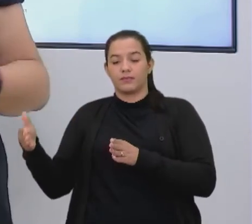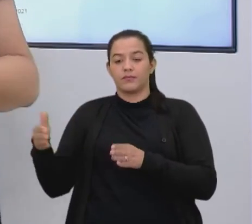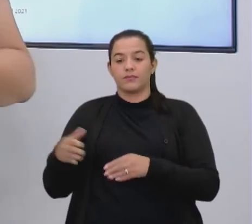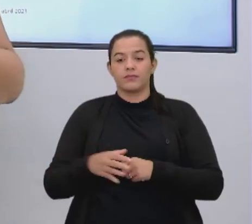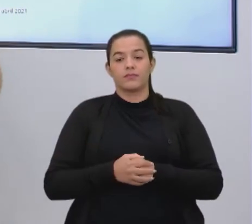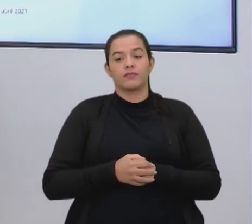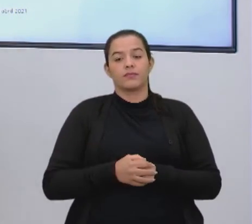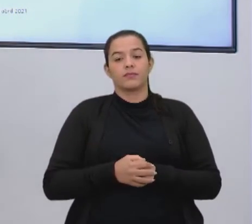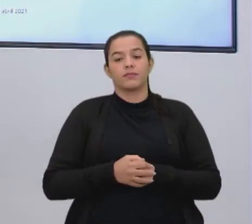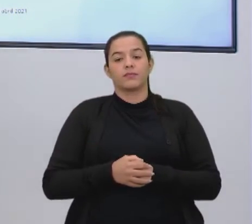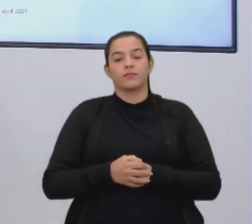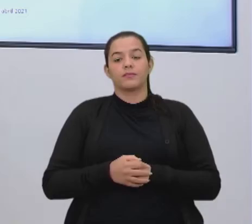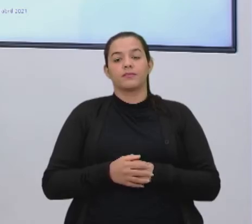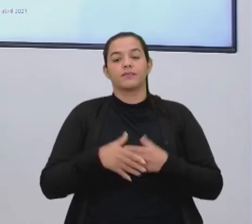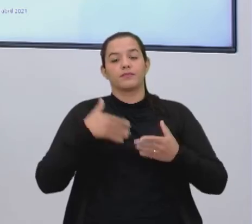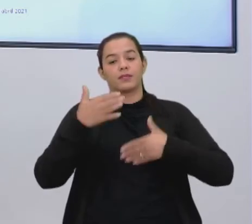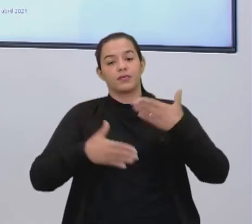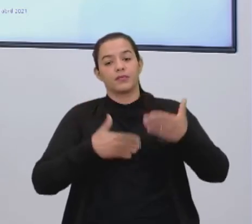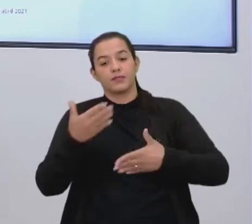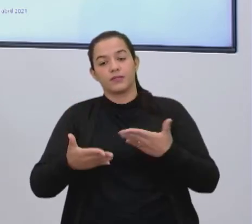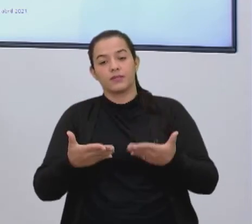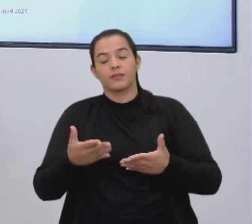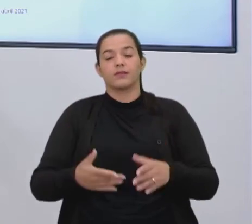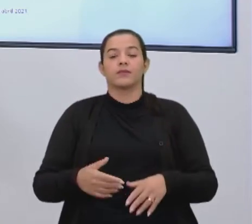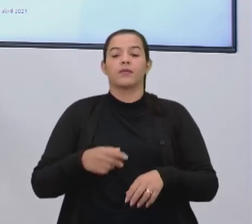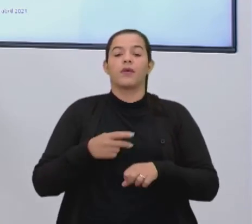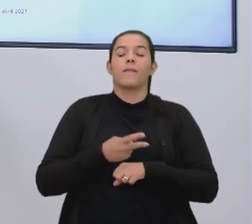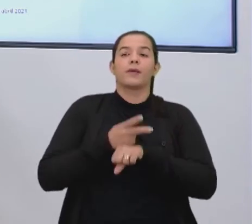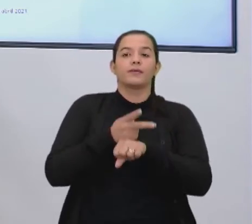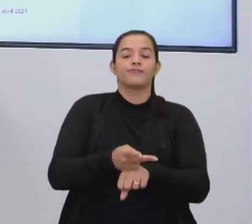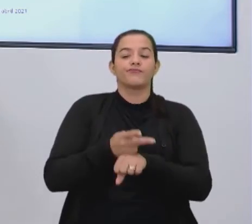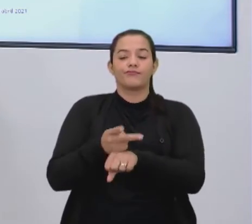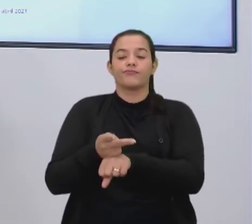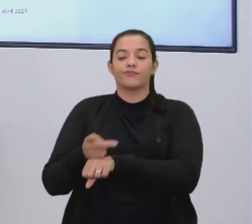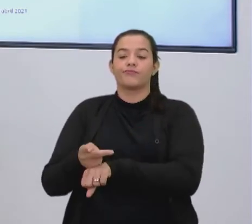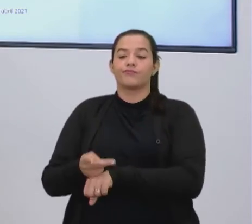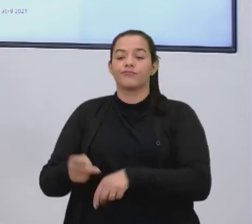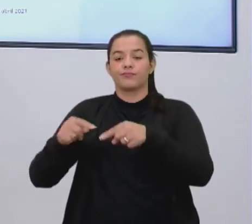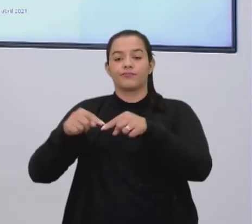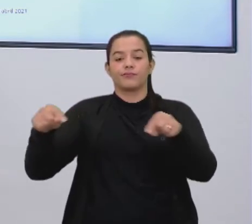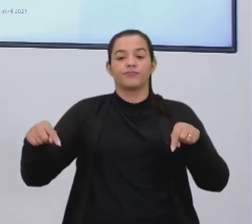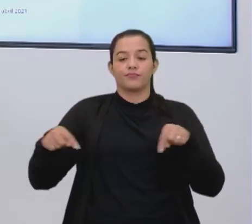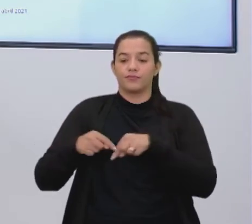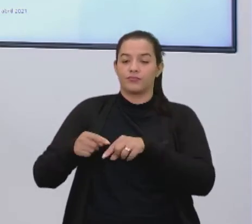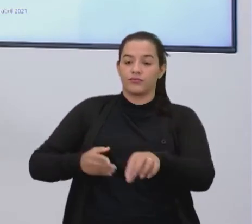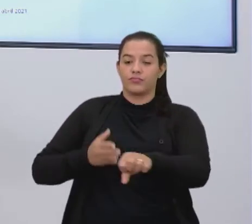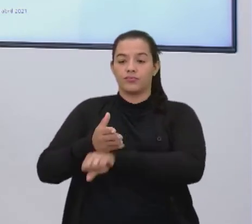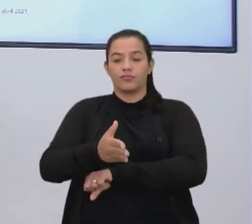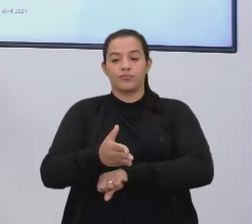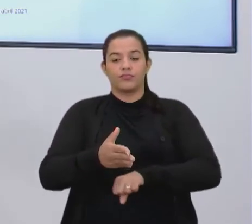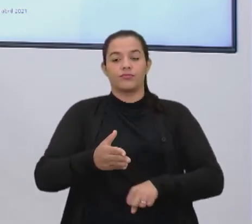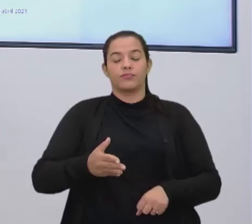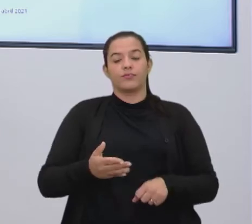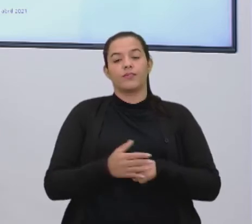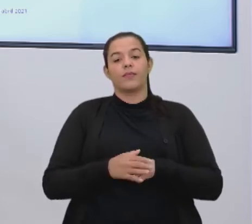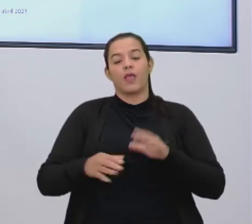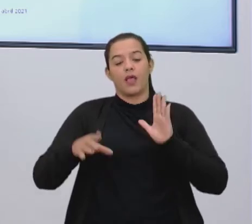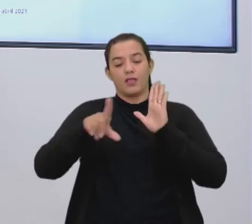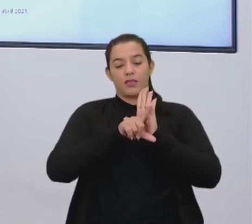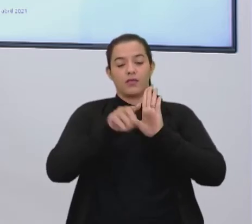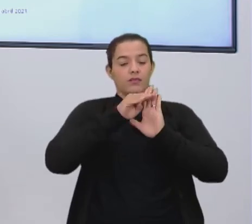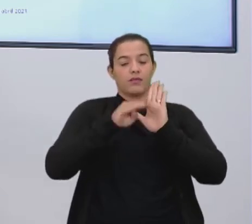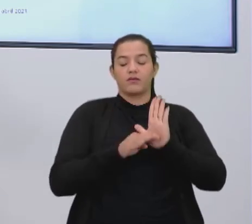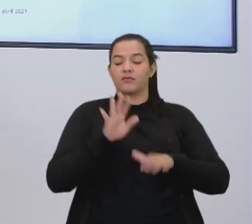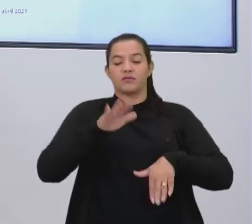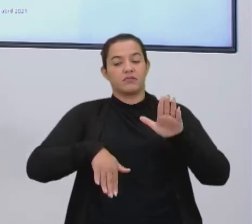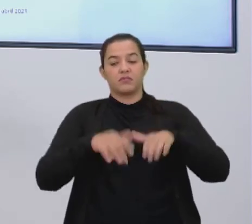centímetros. E aí, muitas vezes também, para exploração nesses territórios, a galera lá entra, né, não de uma maneira legalizada, muitas